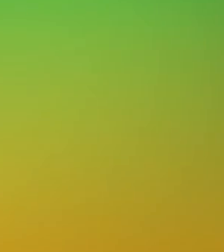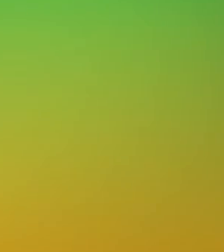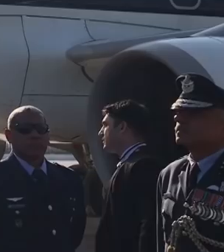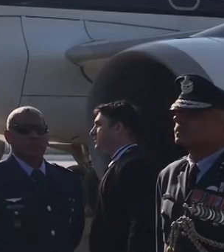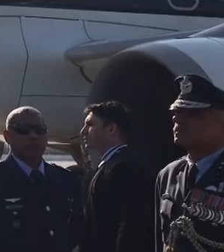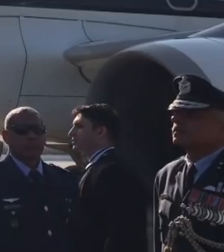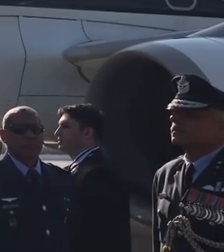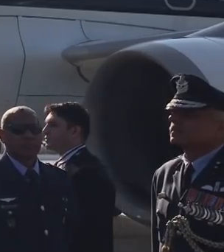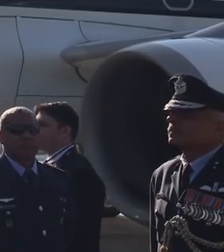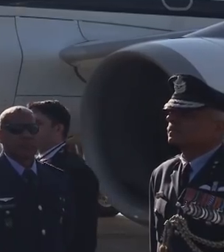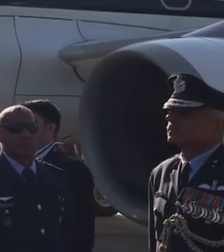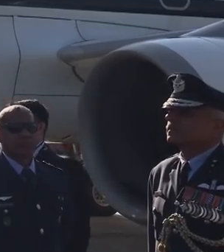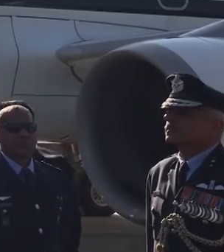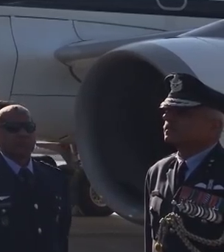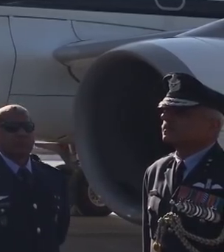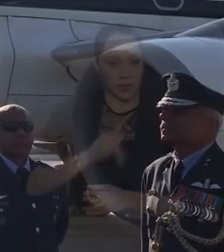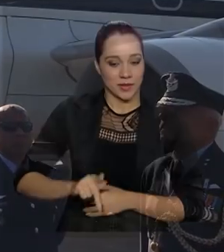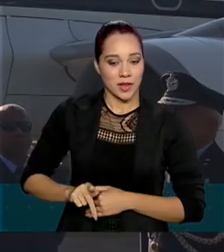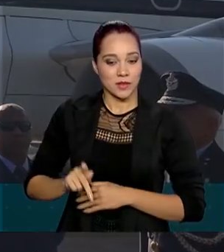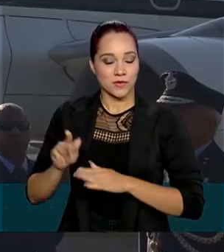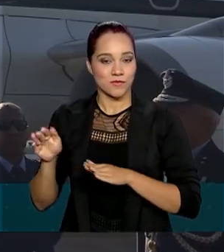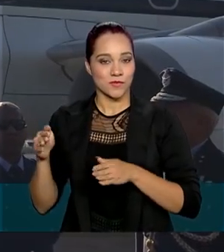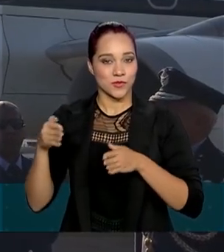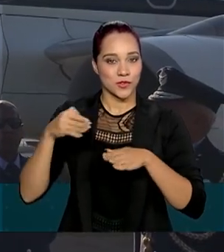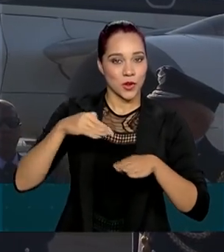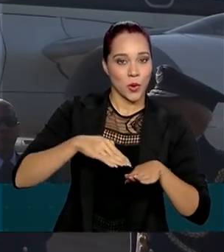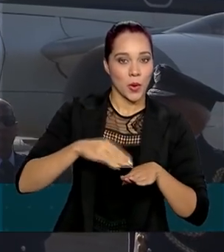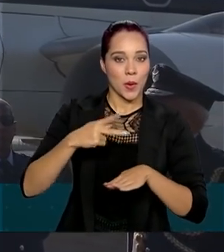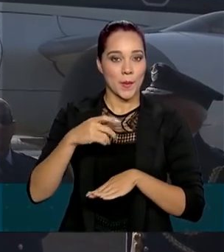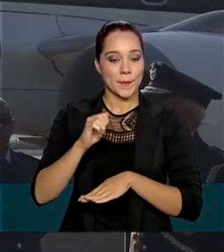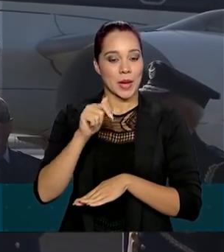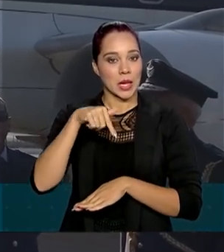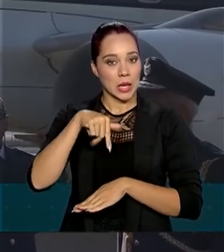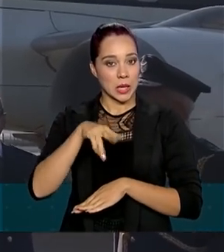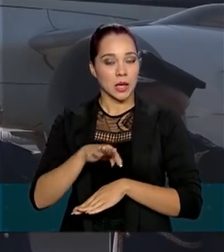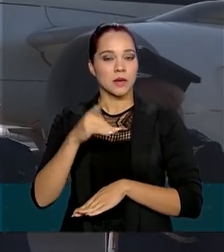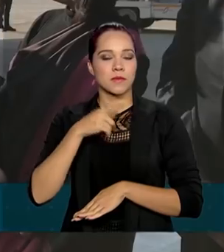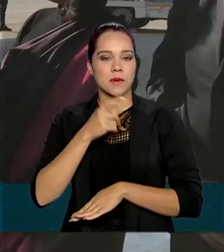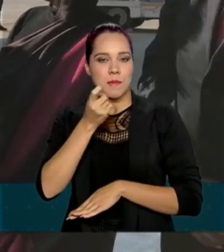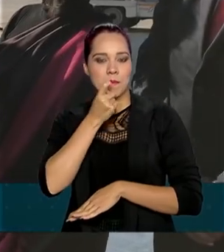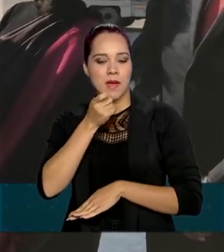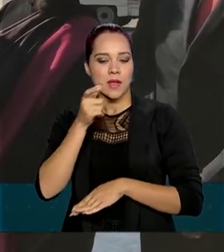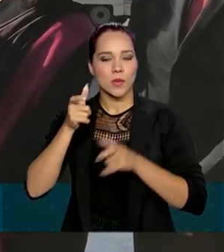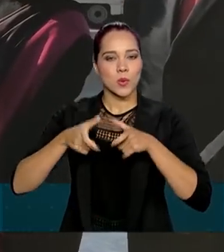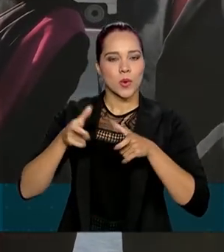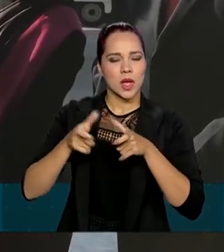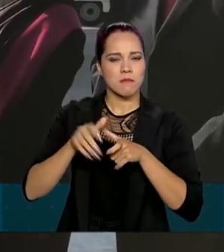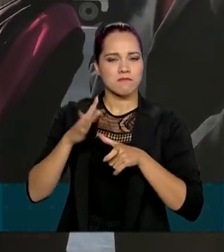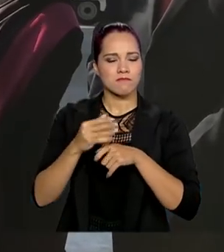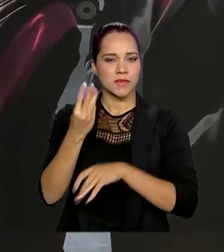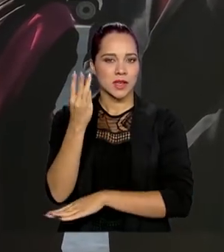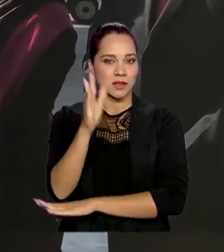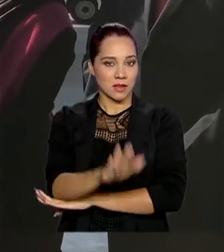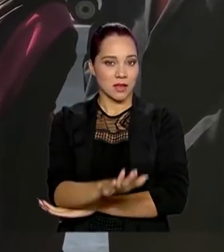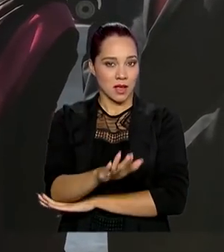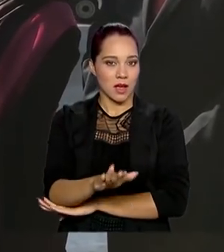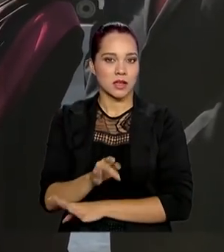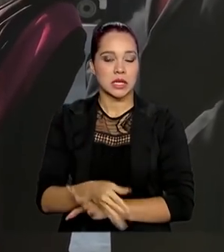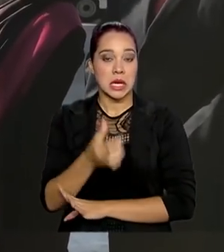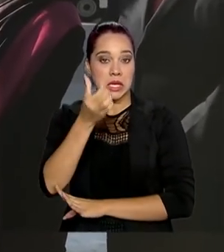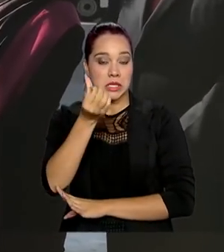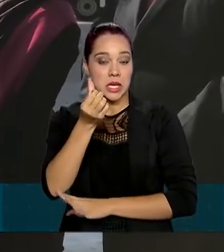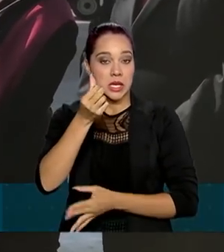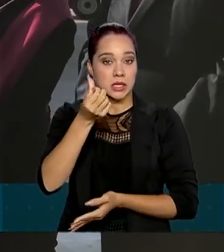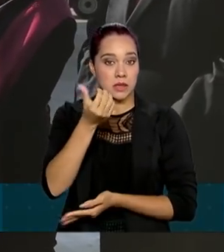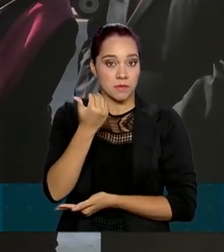o presidente desembarcou na base aérea de palanque fica aqui perto de nova délhi por volta de 3 da tarde seis e meia da